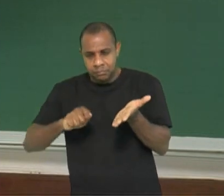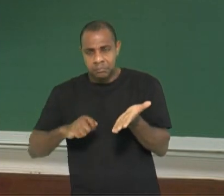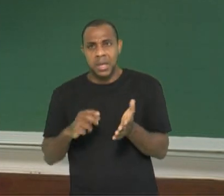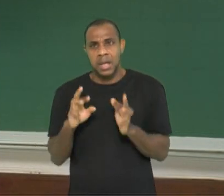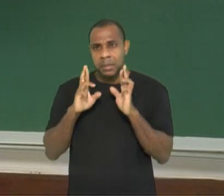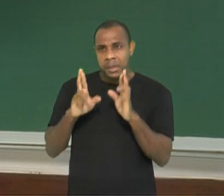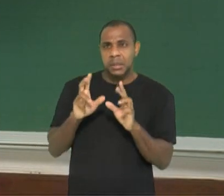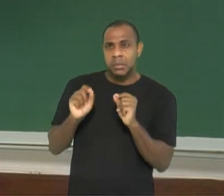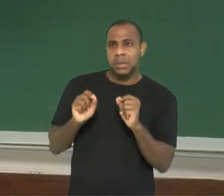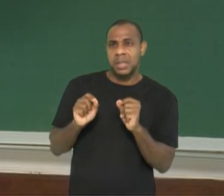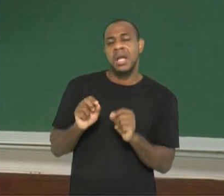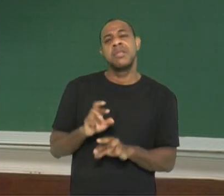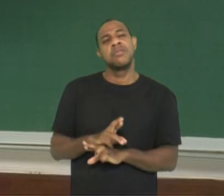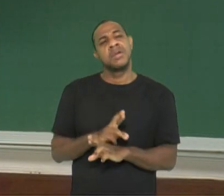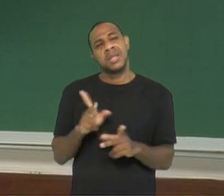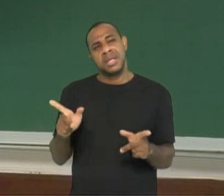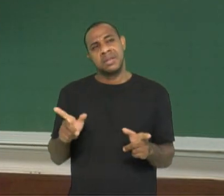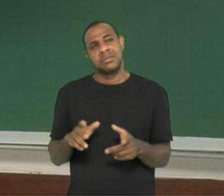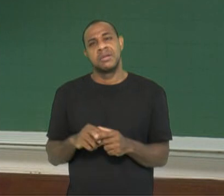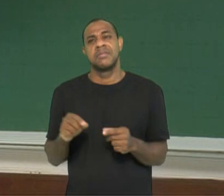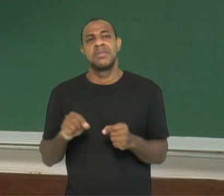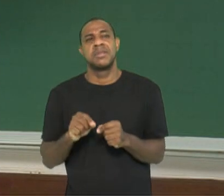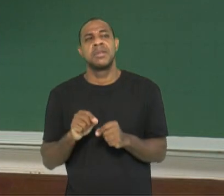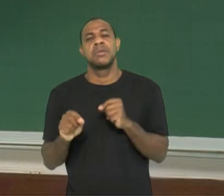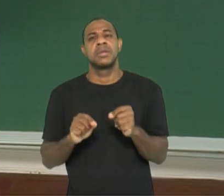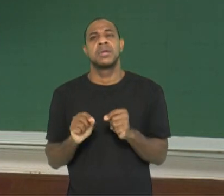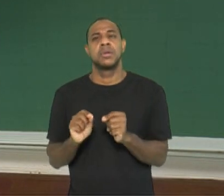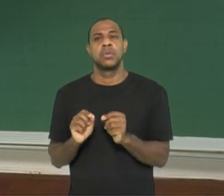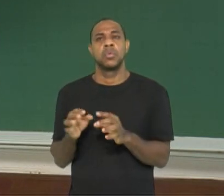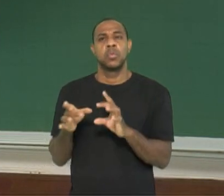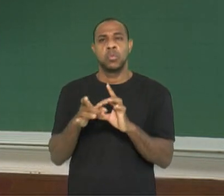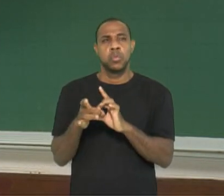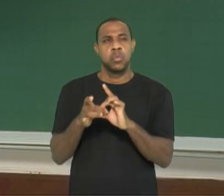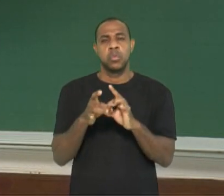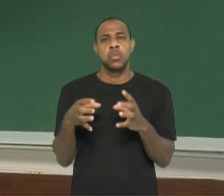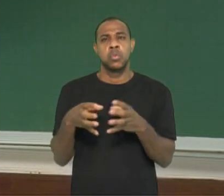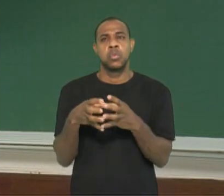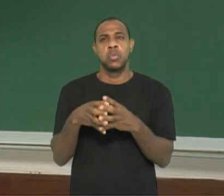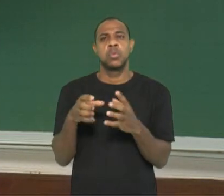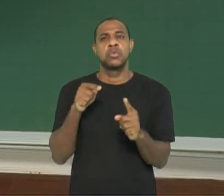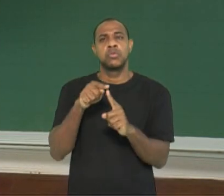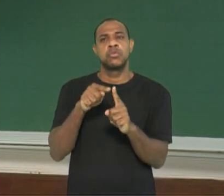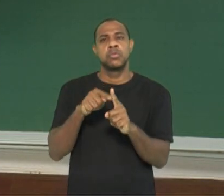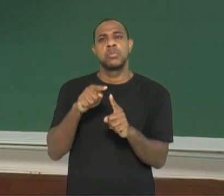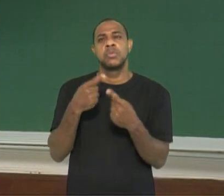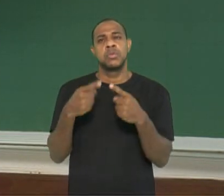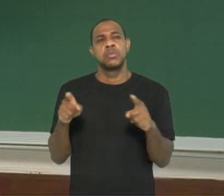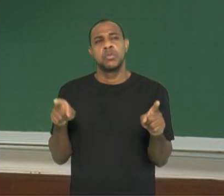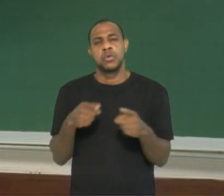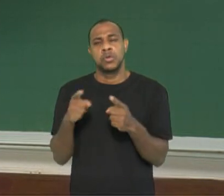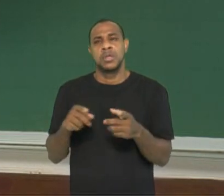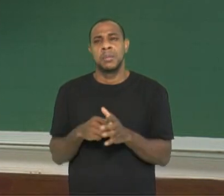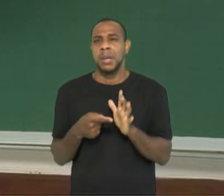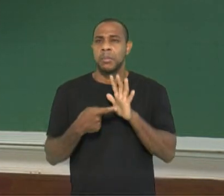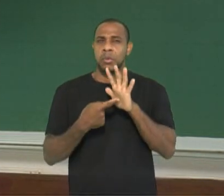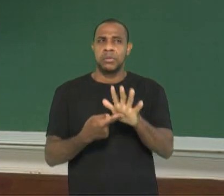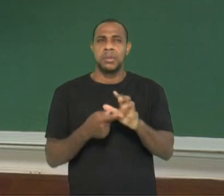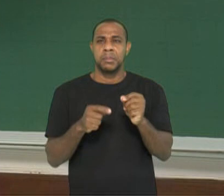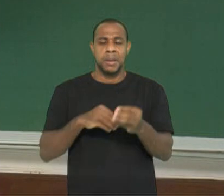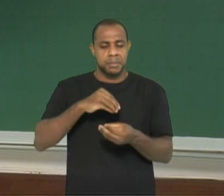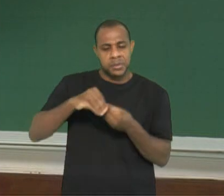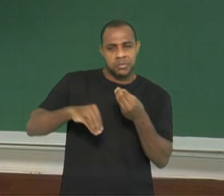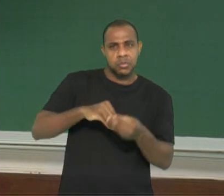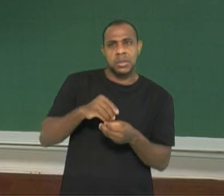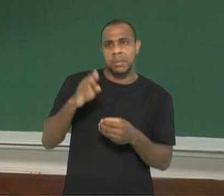diferenças. Só que com essas diferenças eles fizeram o quê? Uma união de estilos para exatamente trazer essa